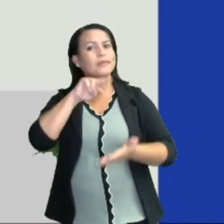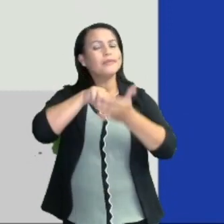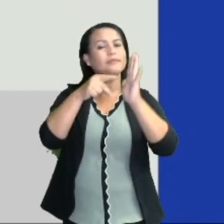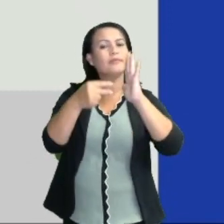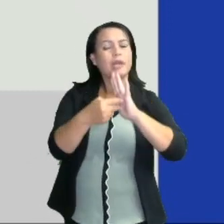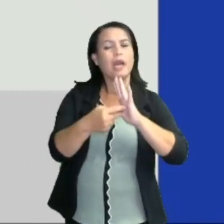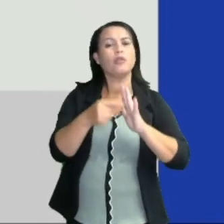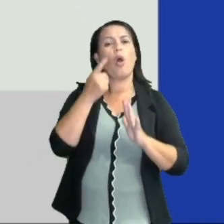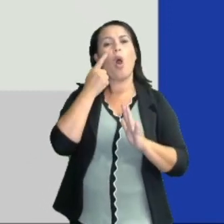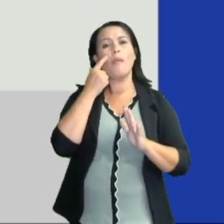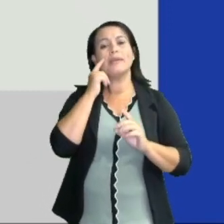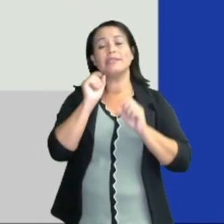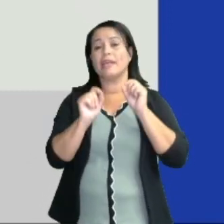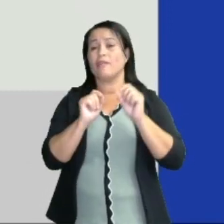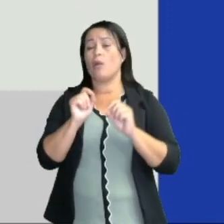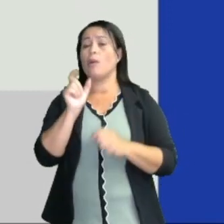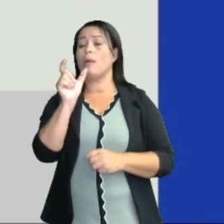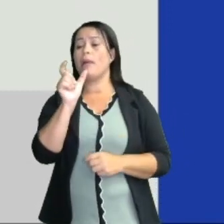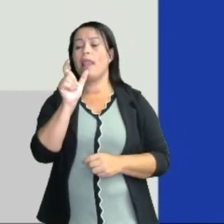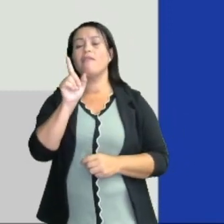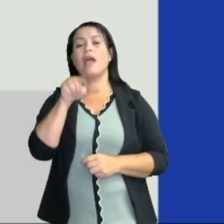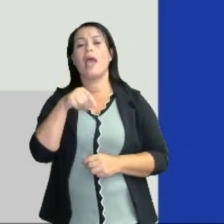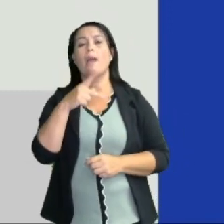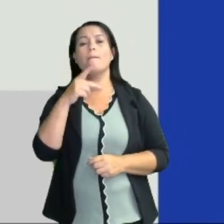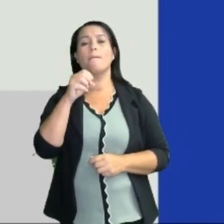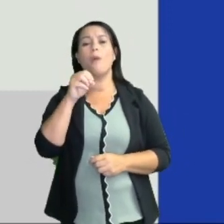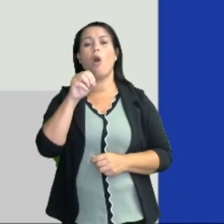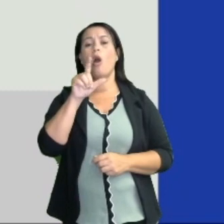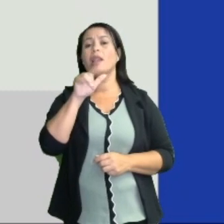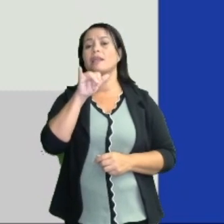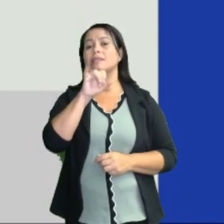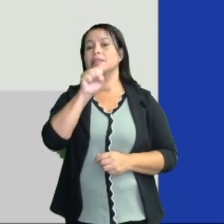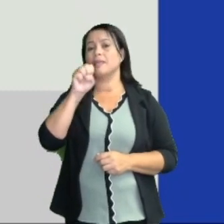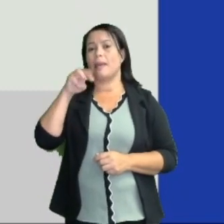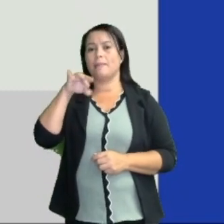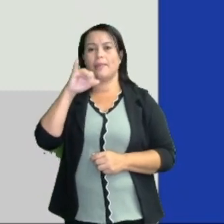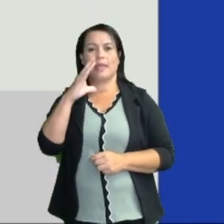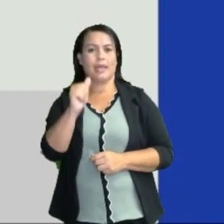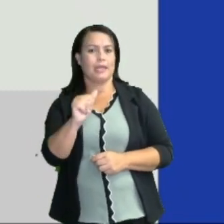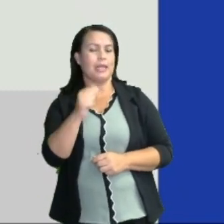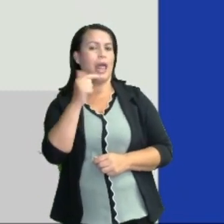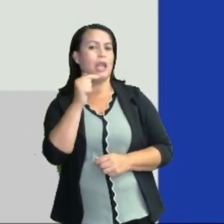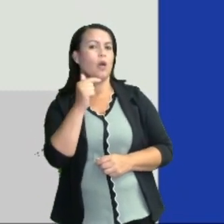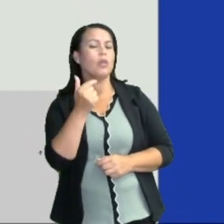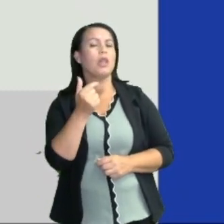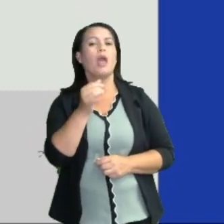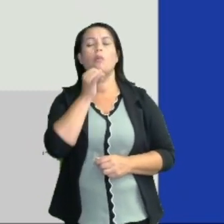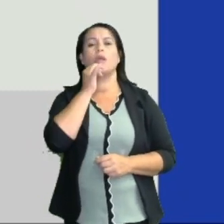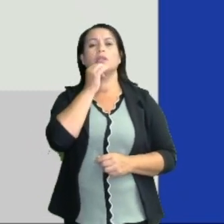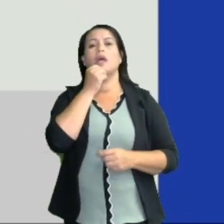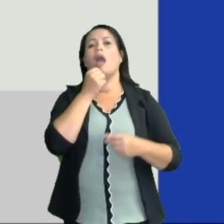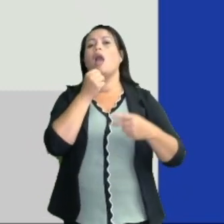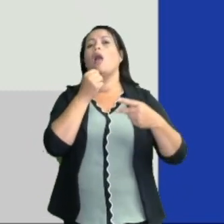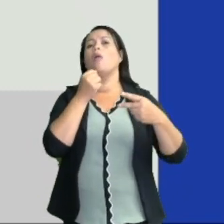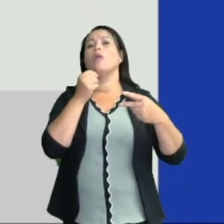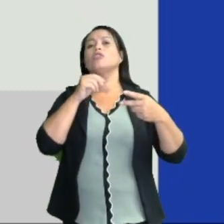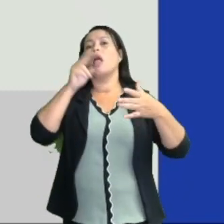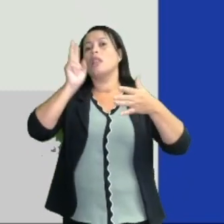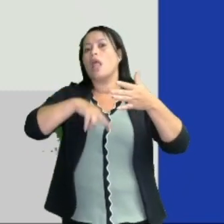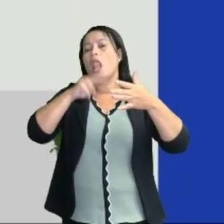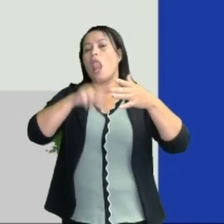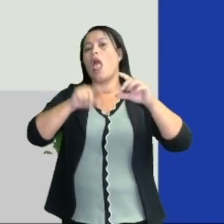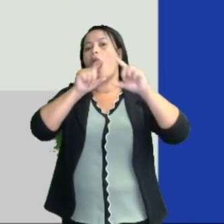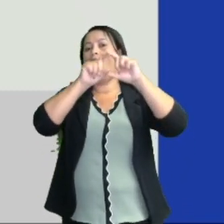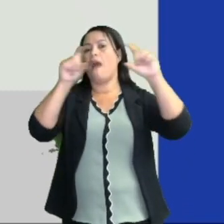Então, quando a palavra é polissêmica, ela não tem duplo sentido na frase. A gente lê uma frase e ela já dá o